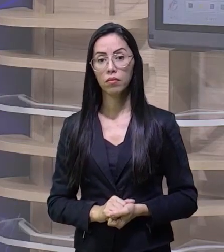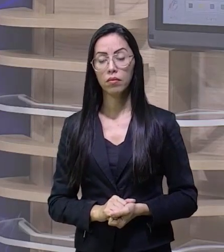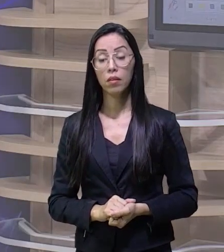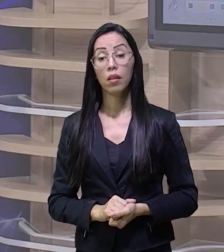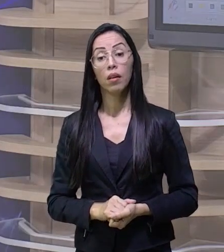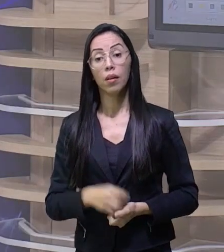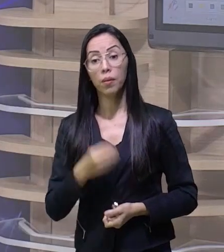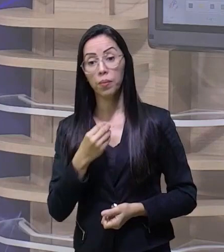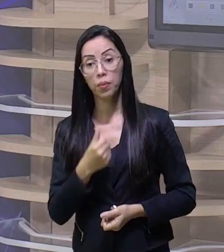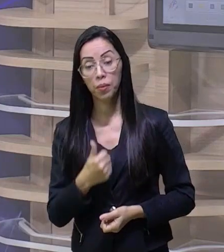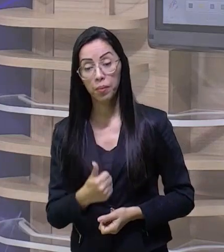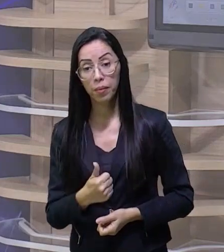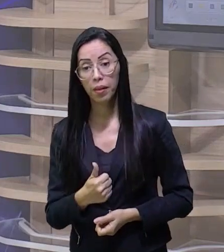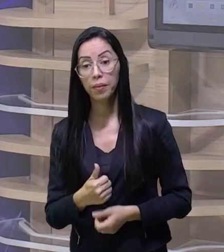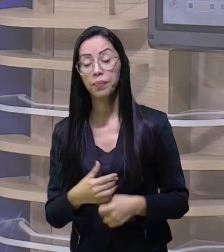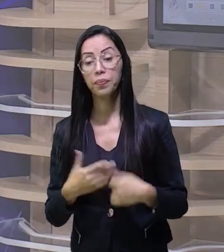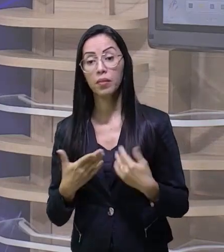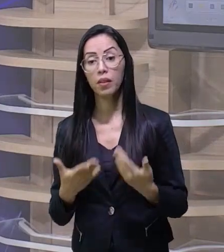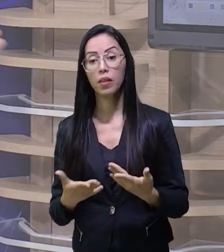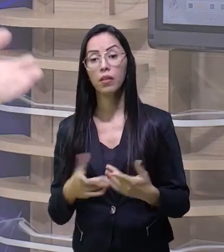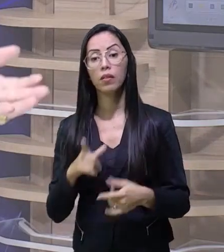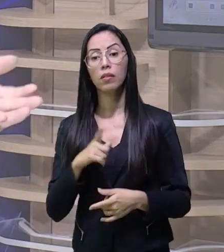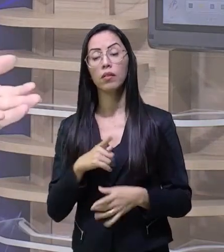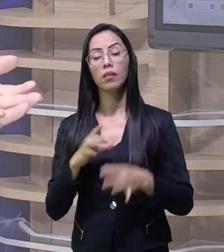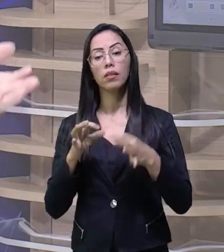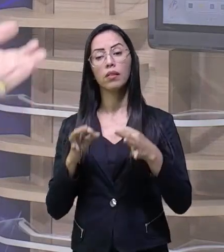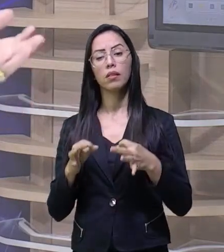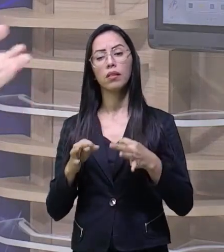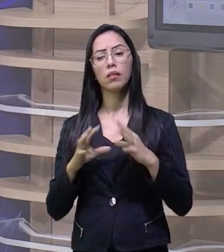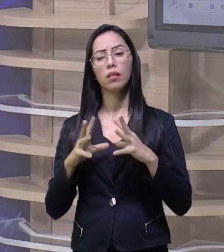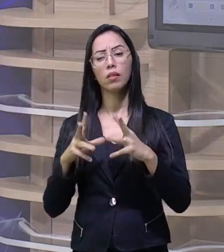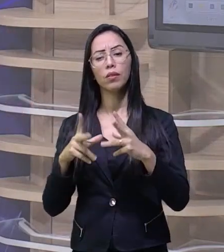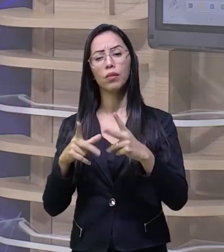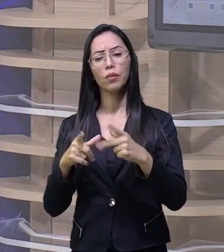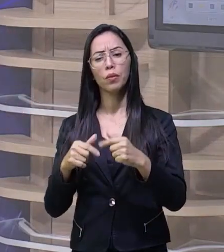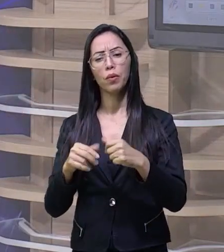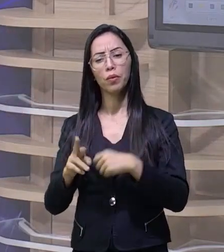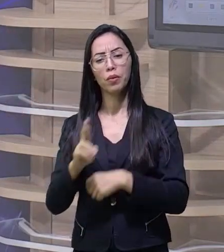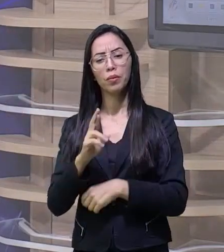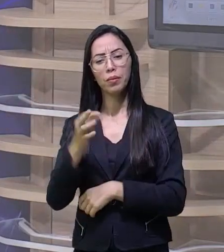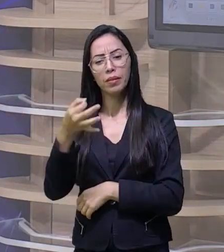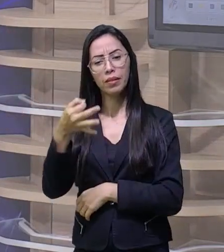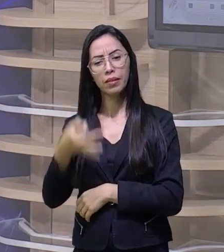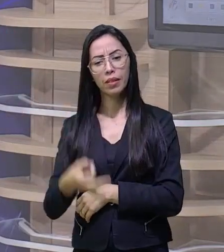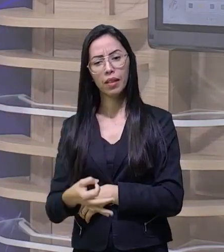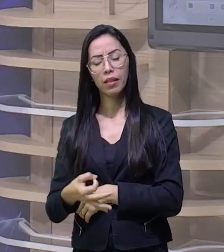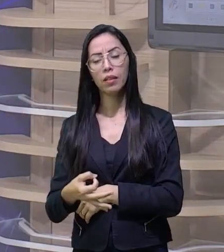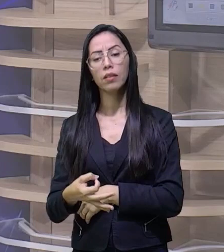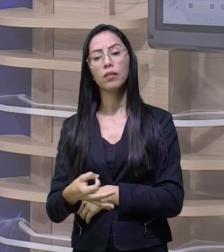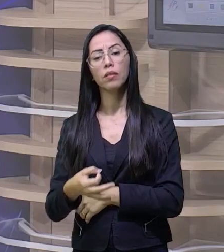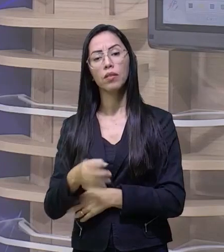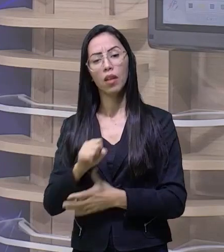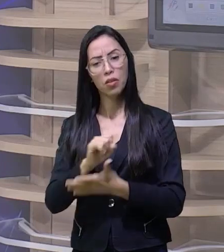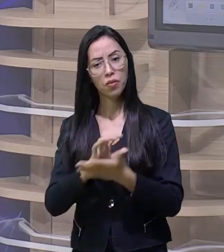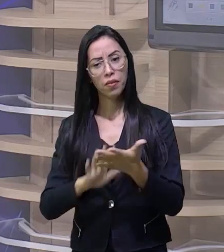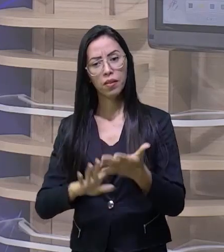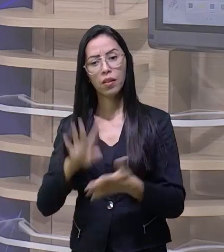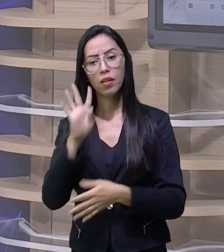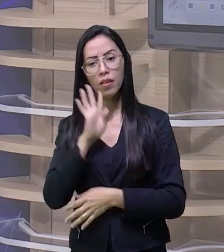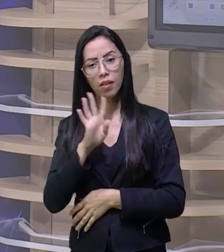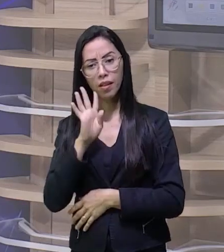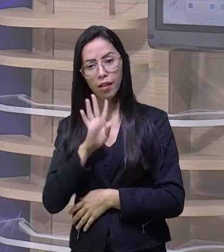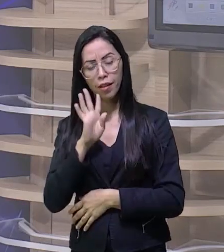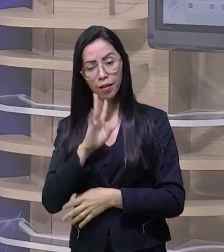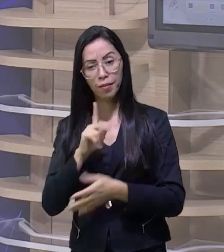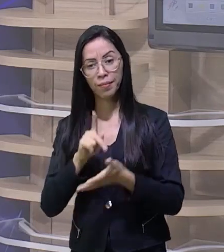Muito bem, crianças. Eu tenho certeza que todos aí em casa acertaram essa atividade. Que atividade bacana, né? Que atividade